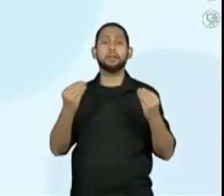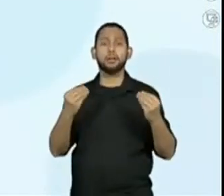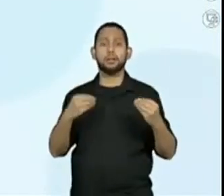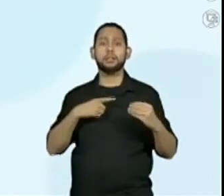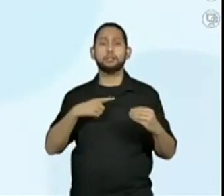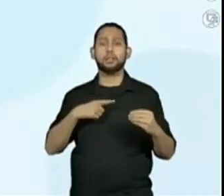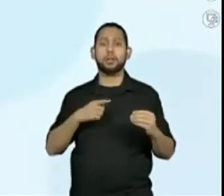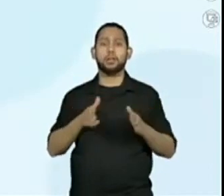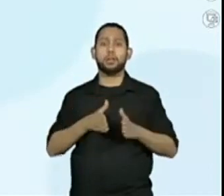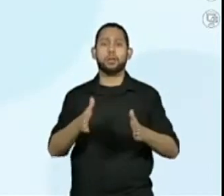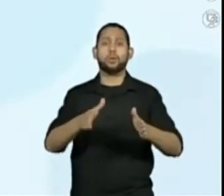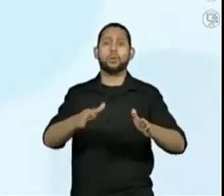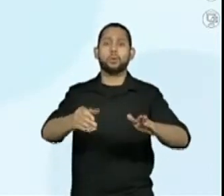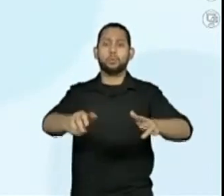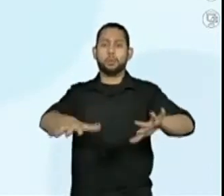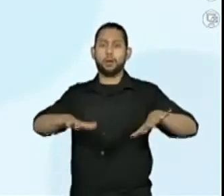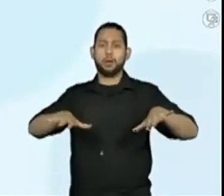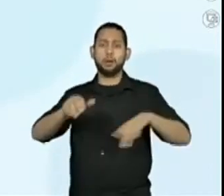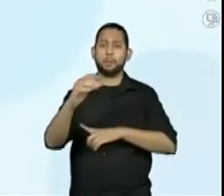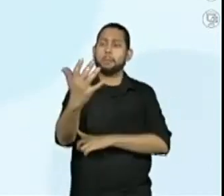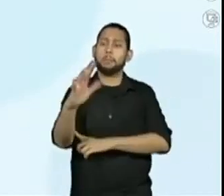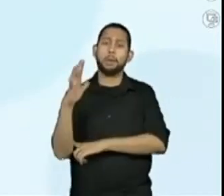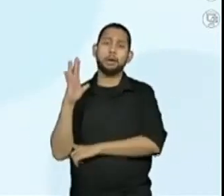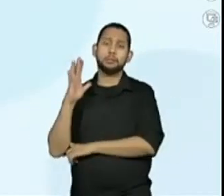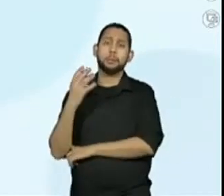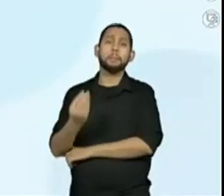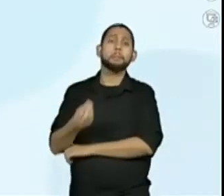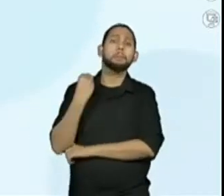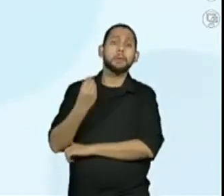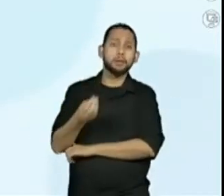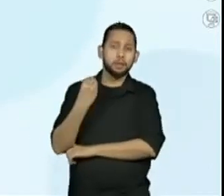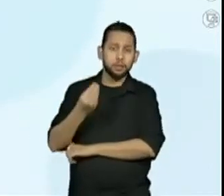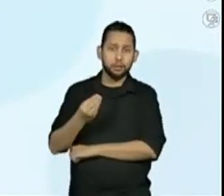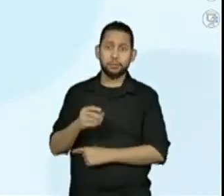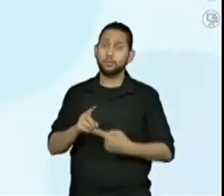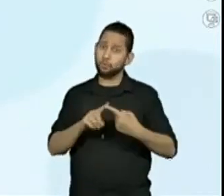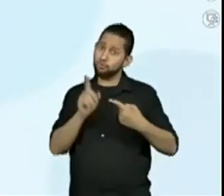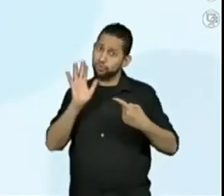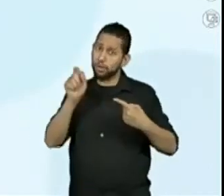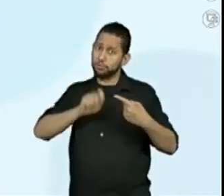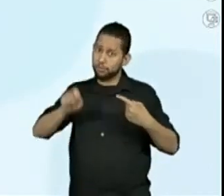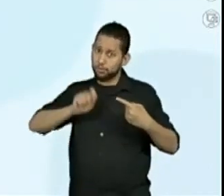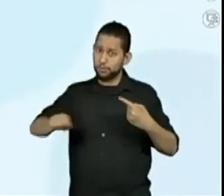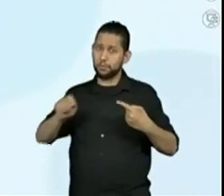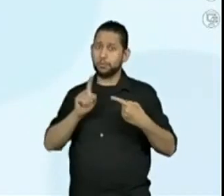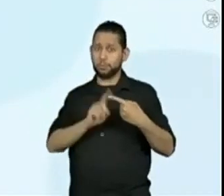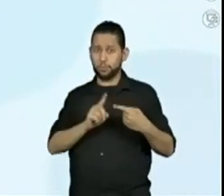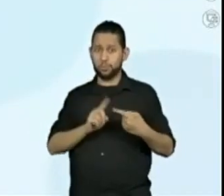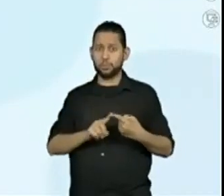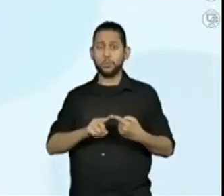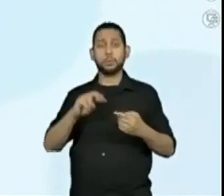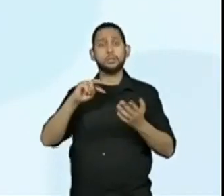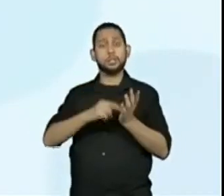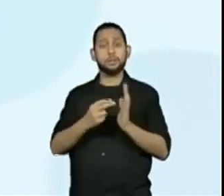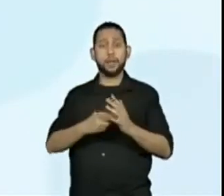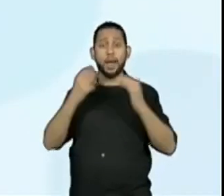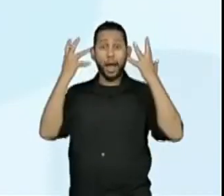vou começar com a última da qual falamos, que são corredores para a fauna. Deixa eu pegar uma caneta da cor